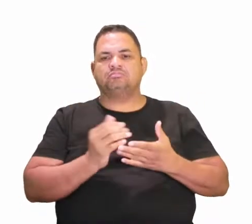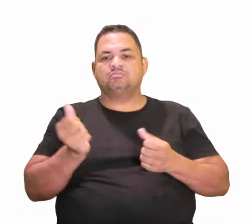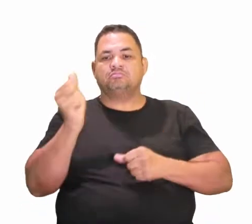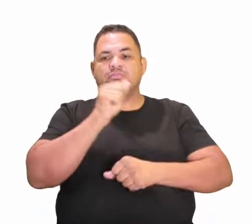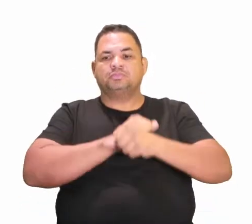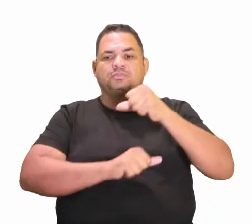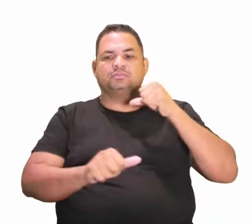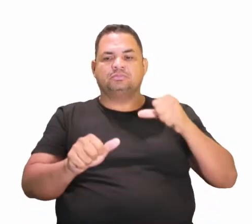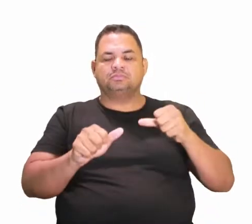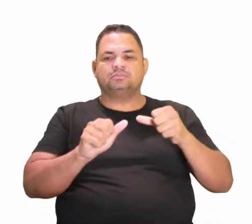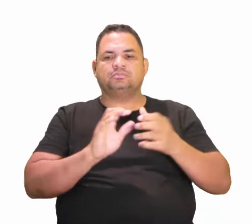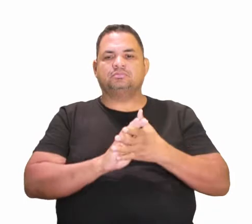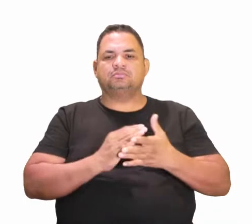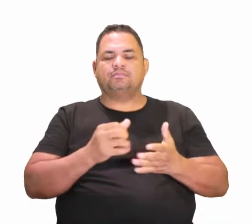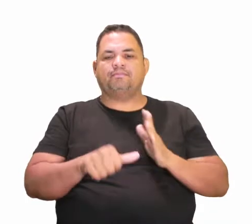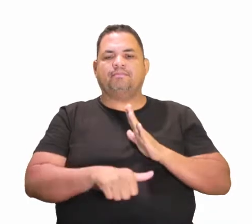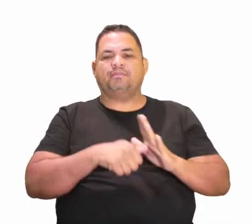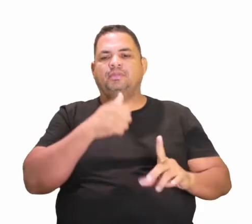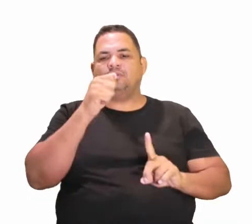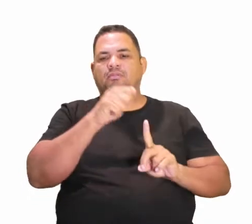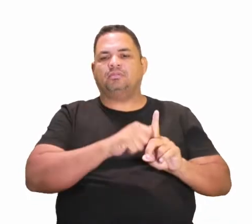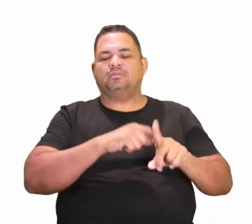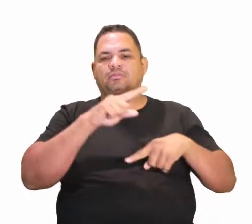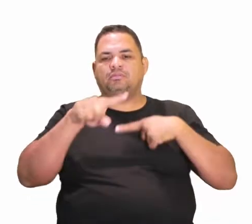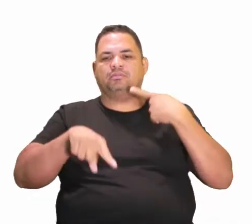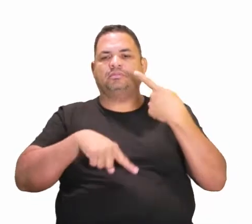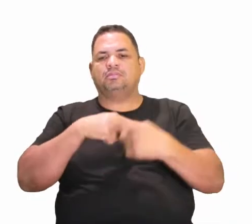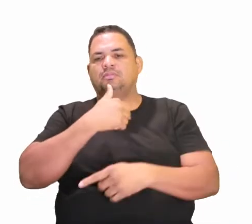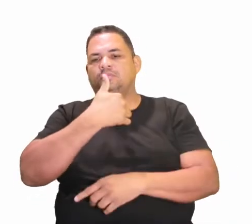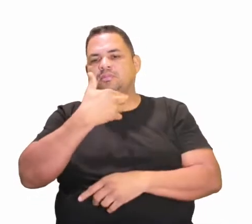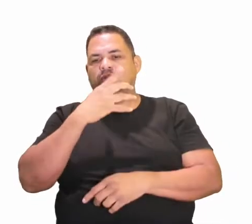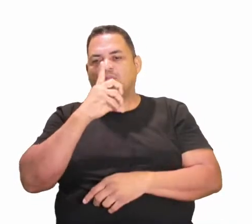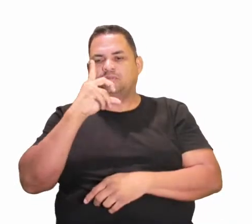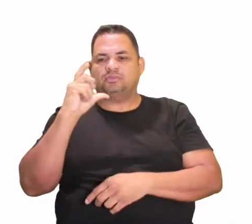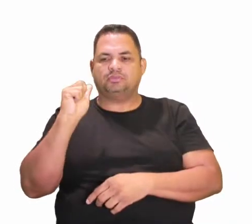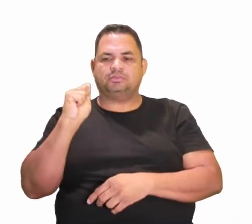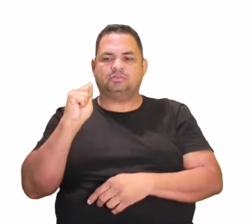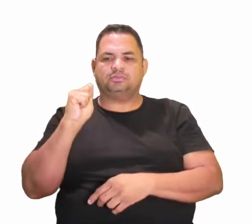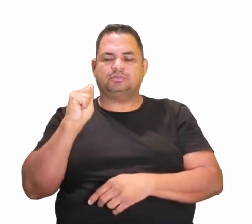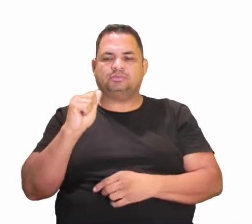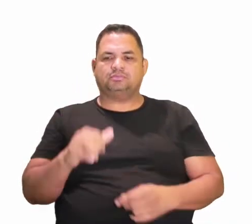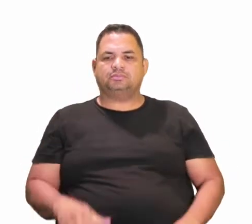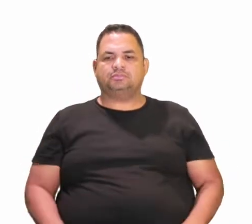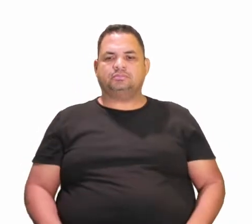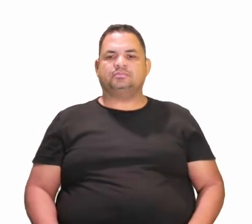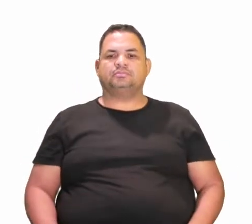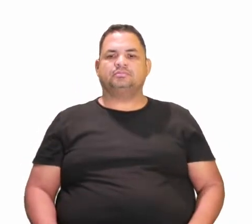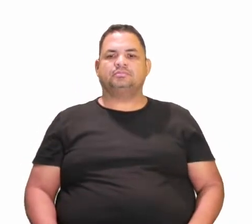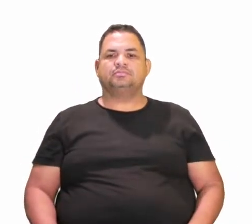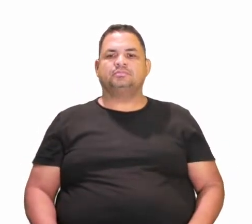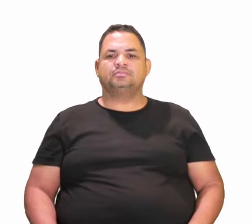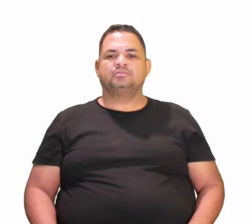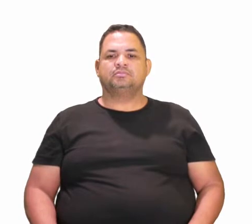o contrário porque o primeiro vem um mês e depois vem o dia então